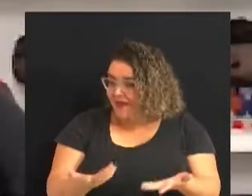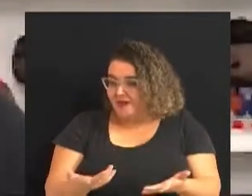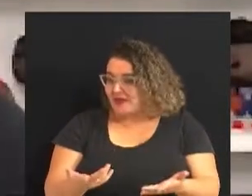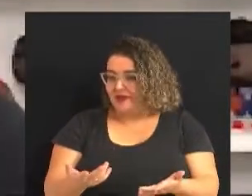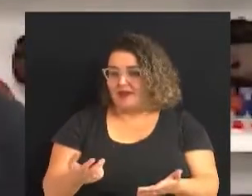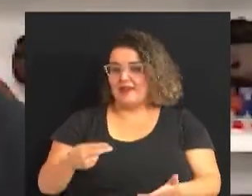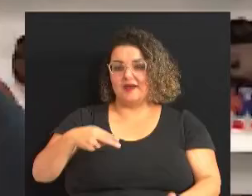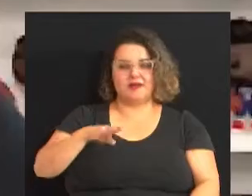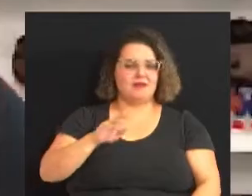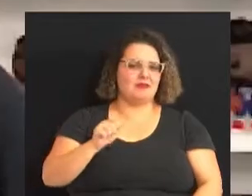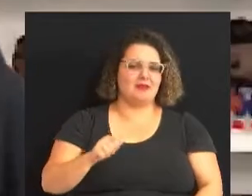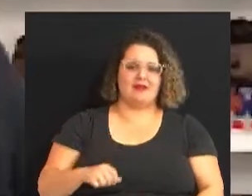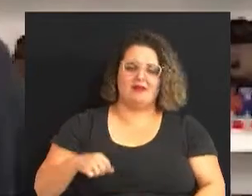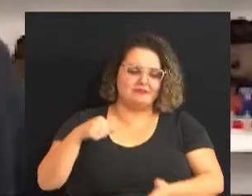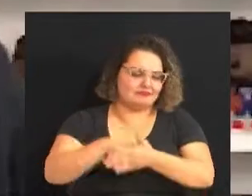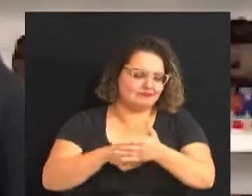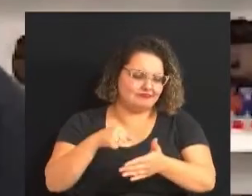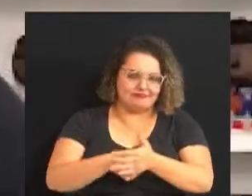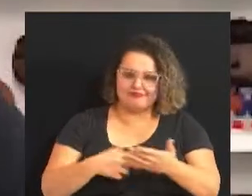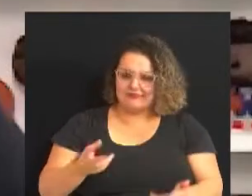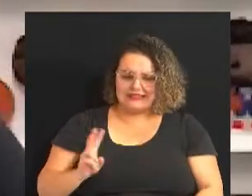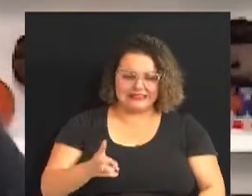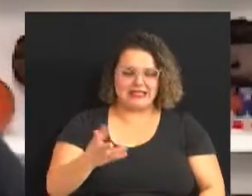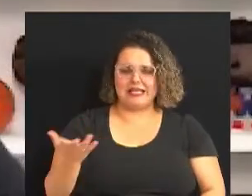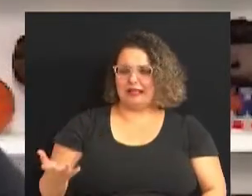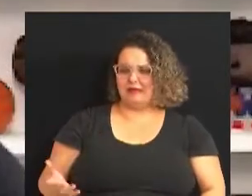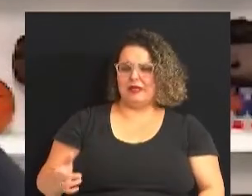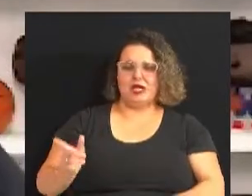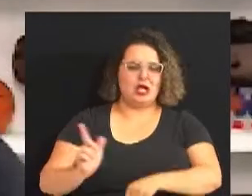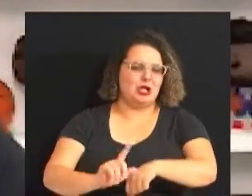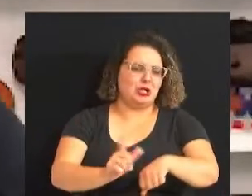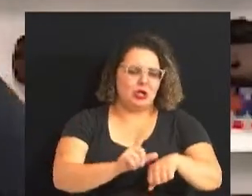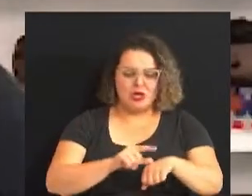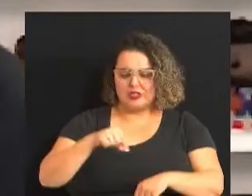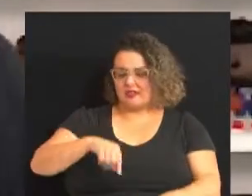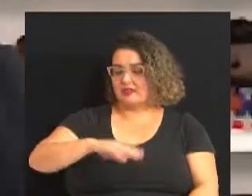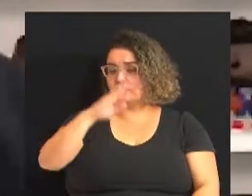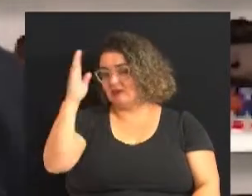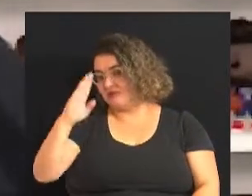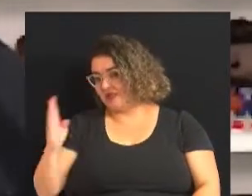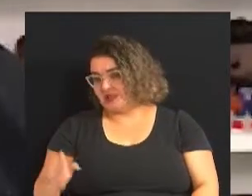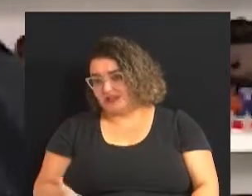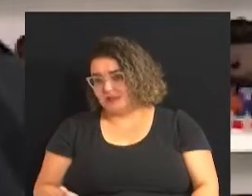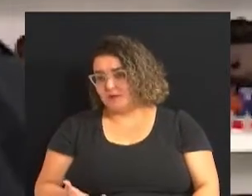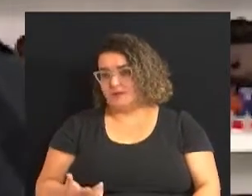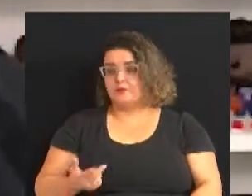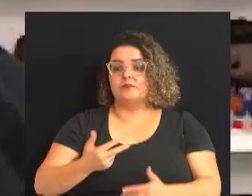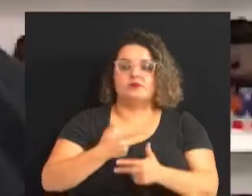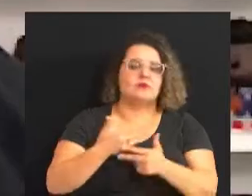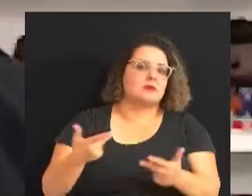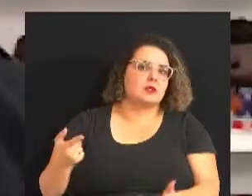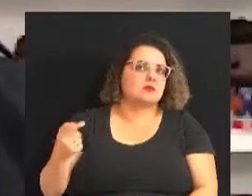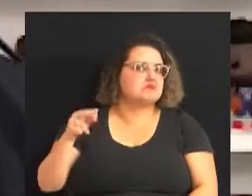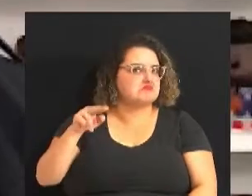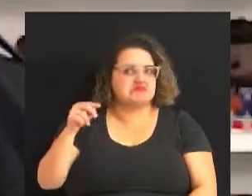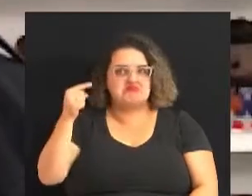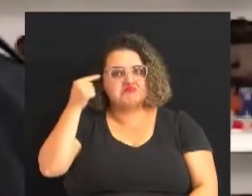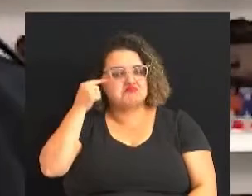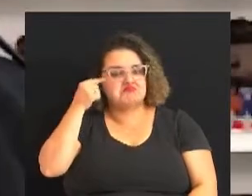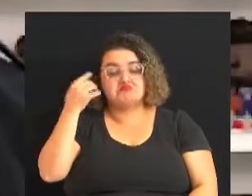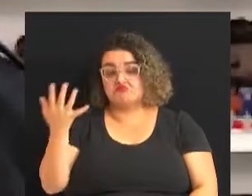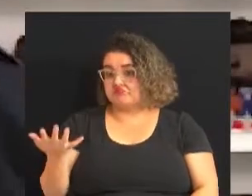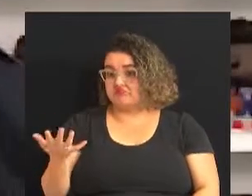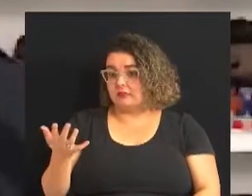as noites. A gente tem inúmeras lojas da NBA hoje aqui no Brasil. São coisas impensáveis. Mas é